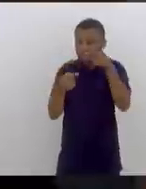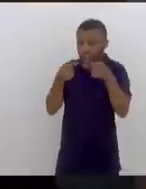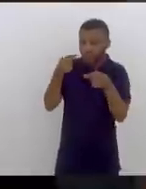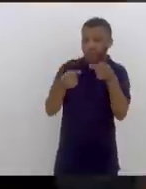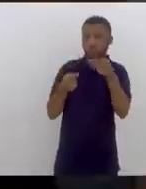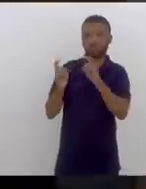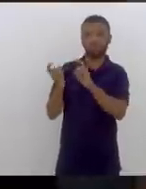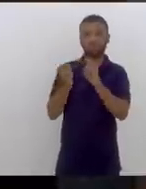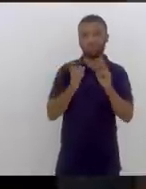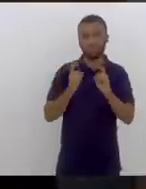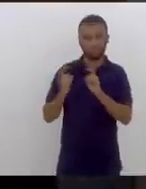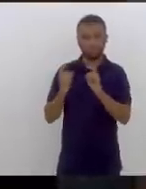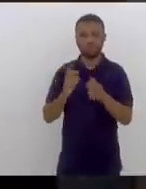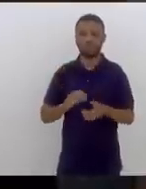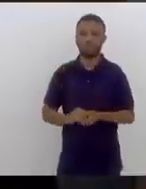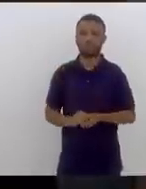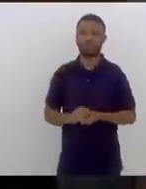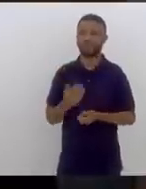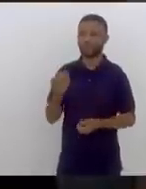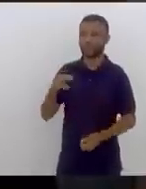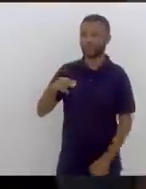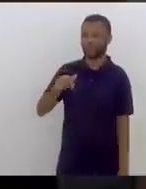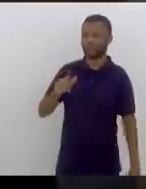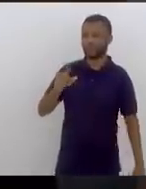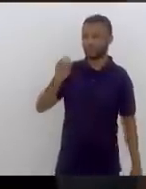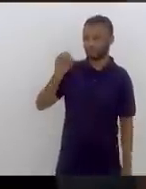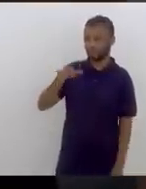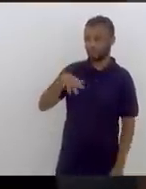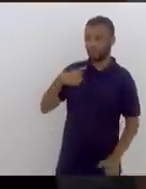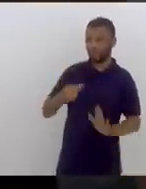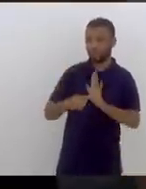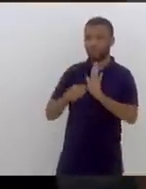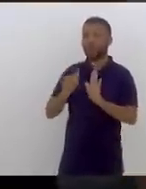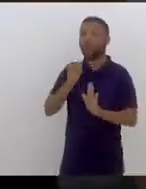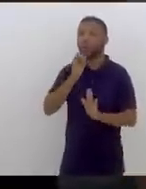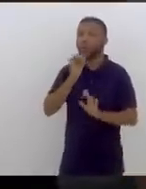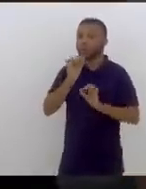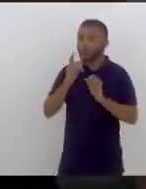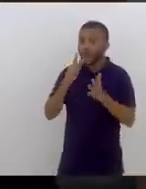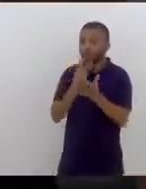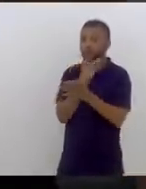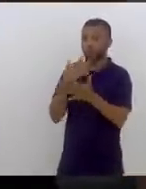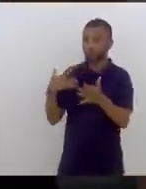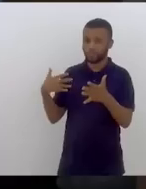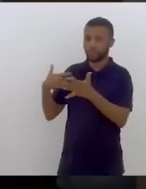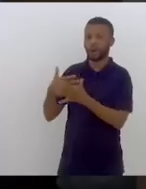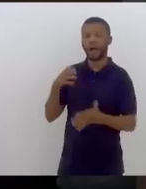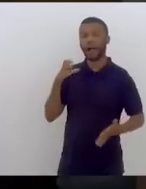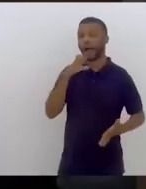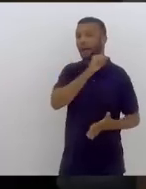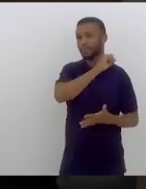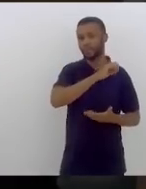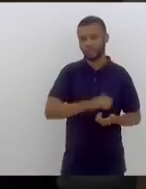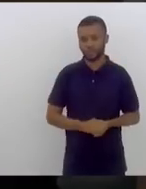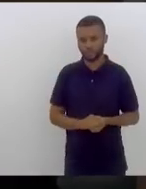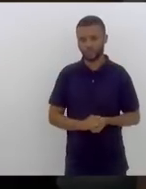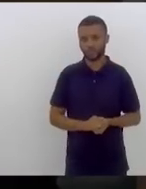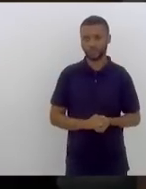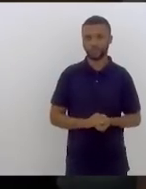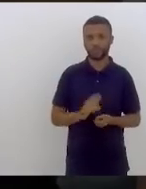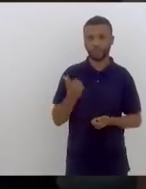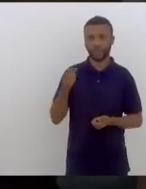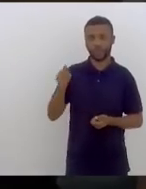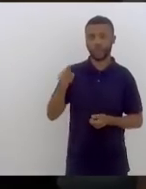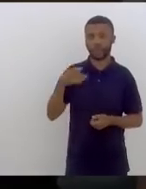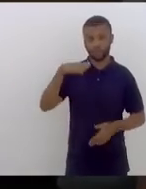né se o Nilson é um exemplo do que vem acontecendo rapidamente Praça de